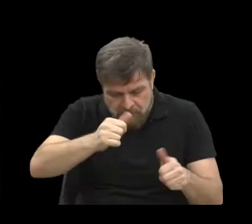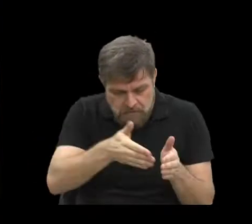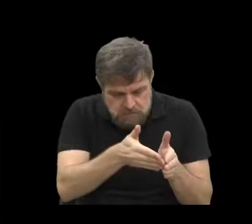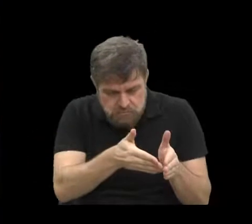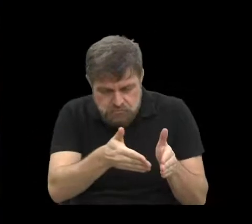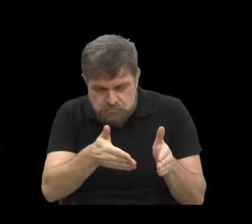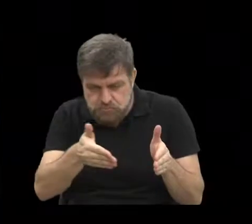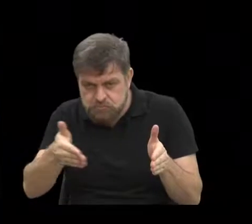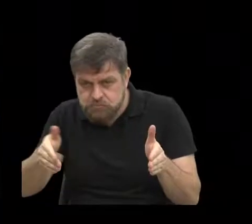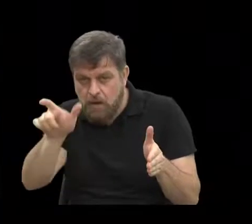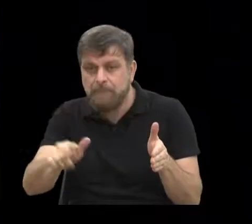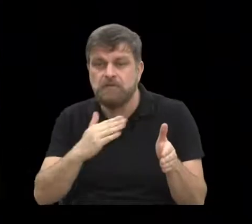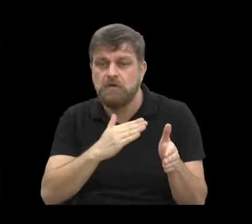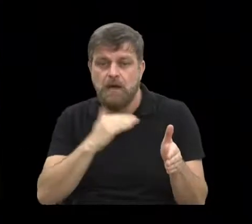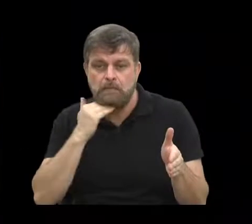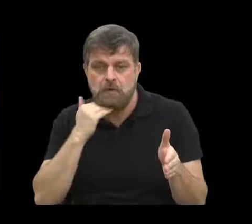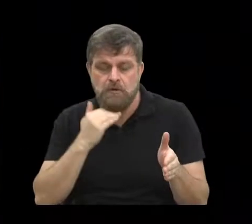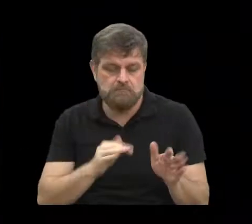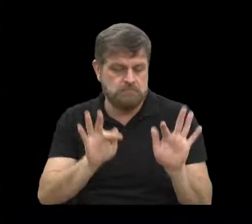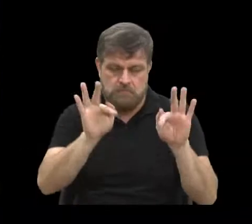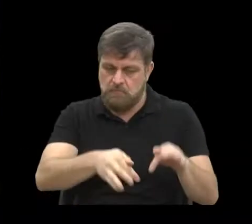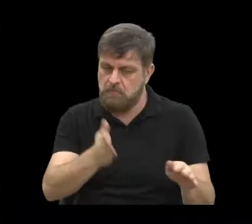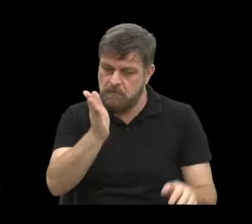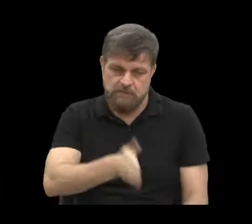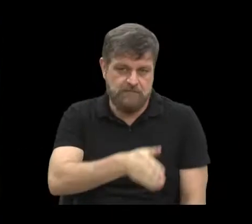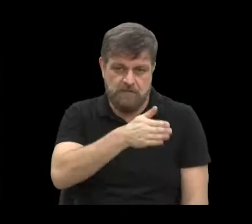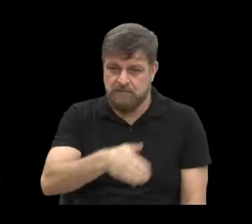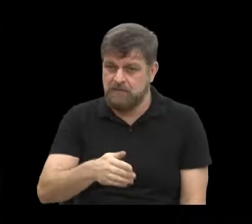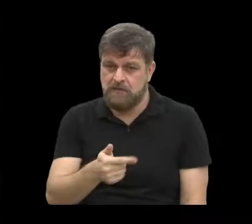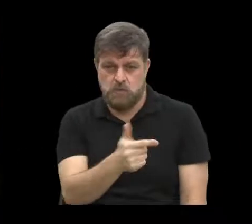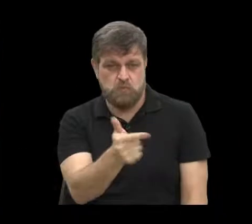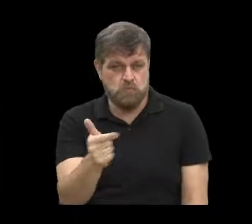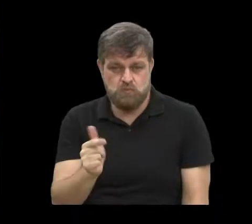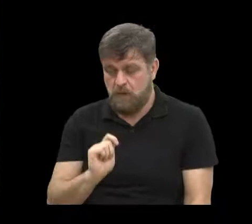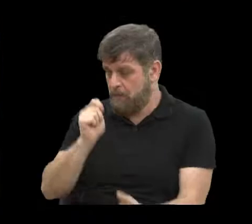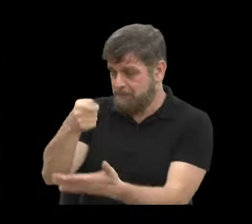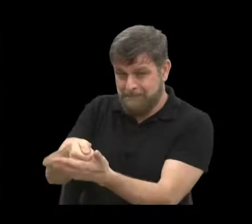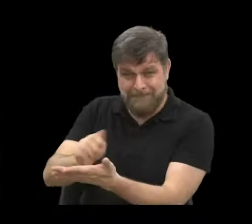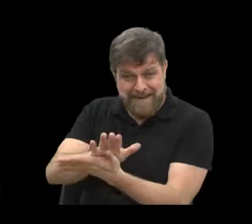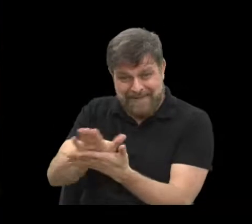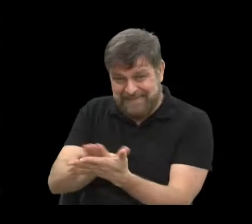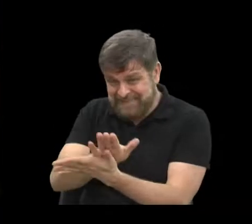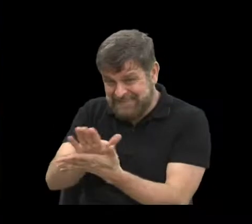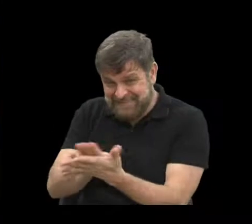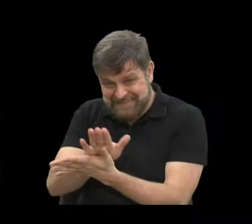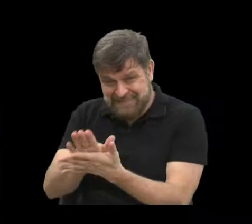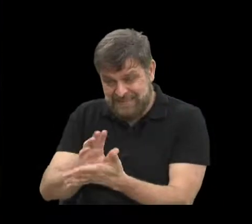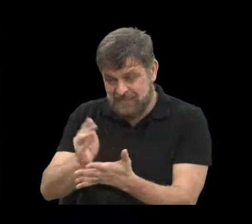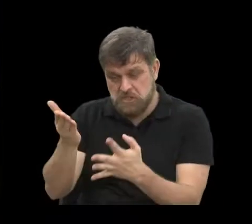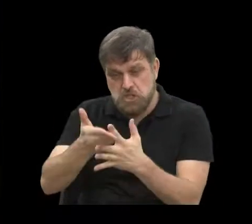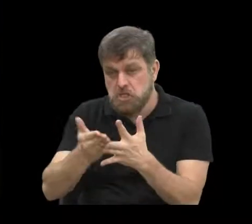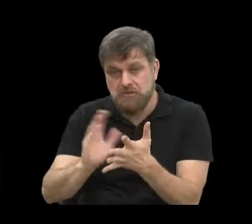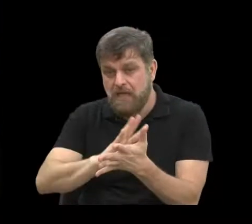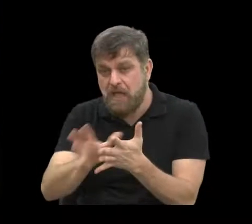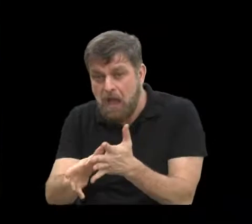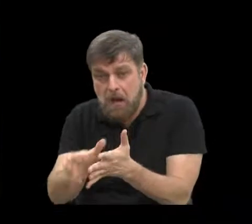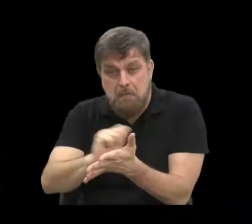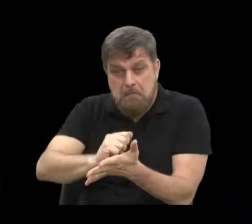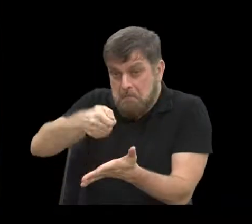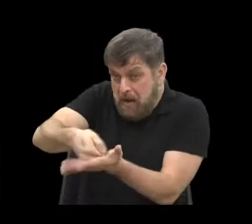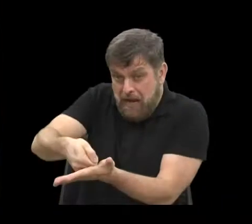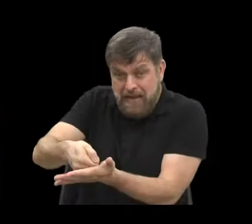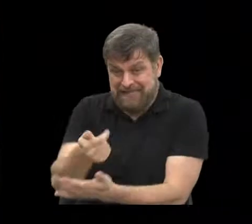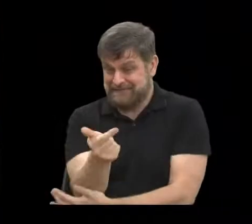a análise é encerrada nesse momento, não gera nenhum tipo de recebimento, tá? Não se pode acumular o